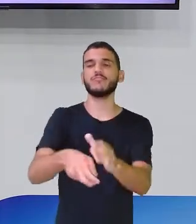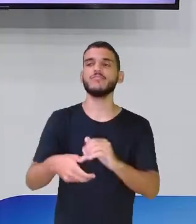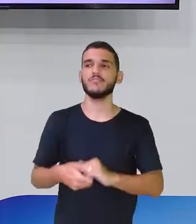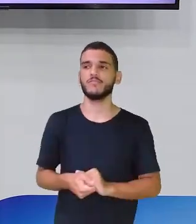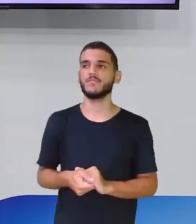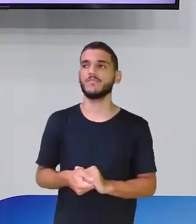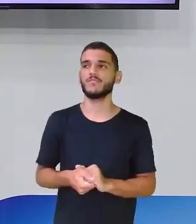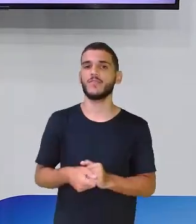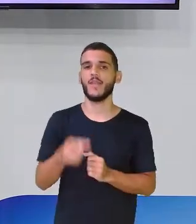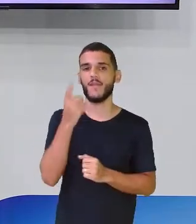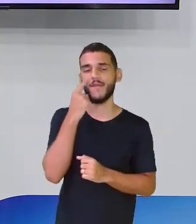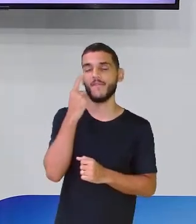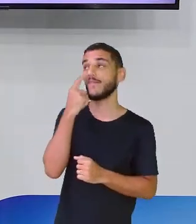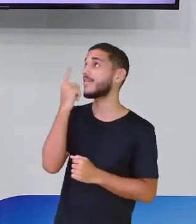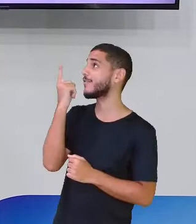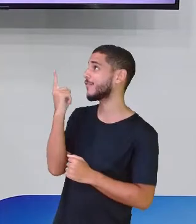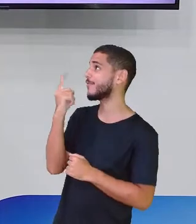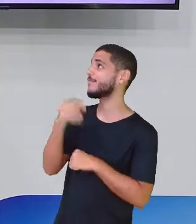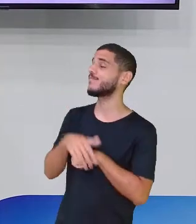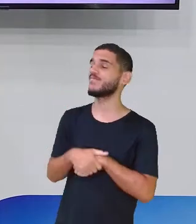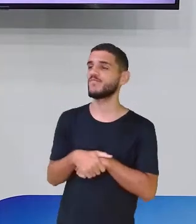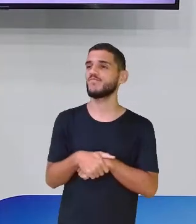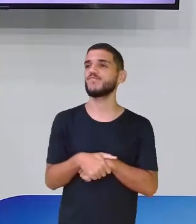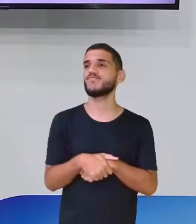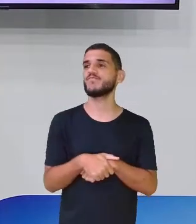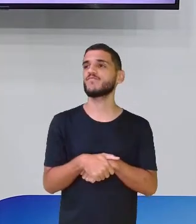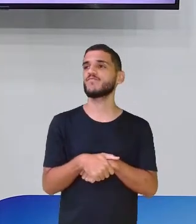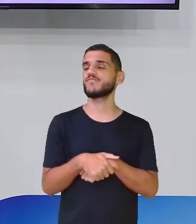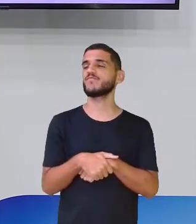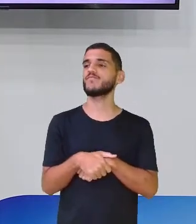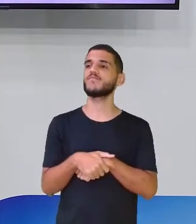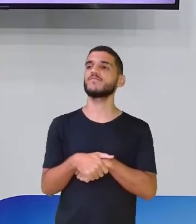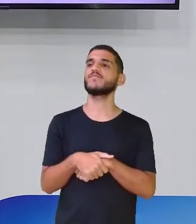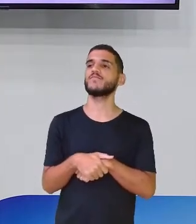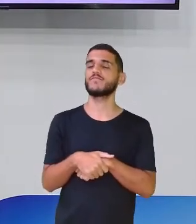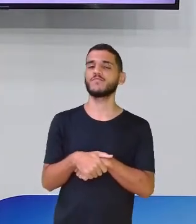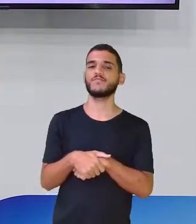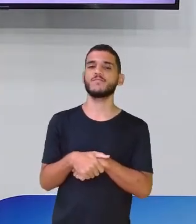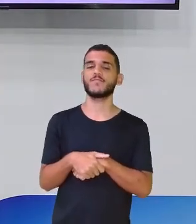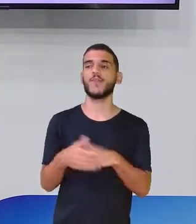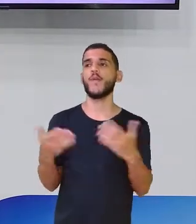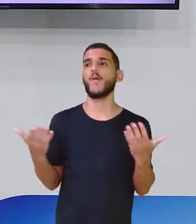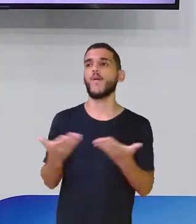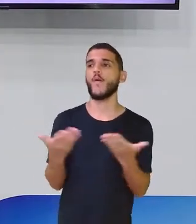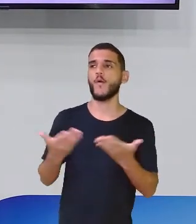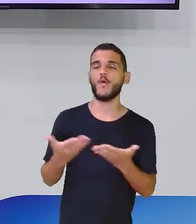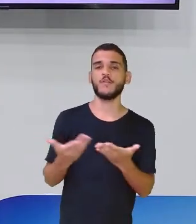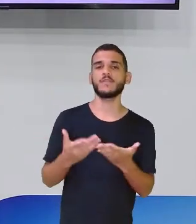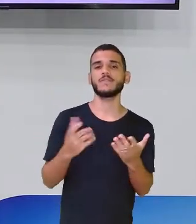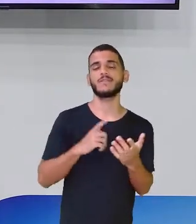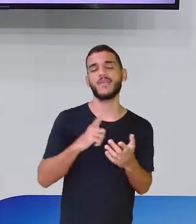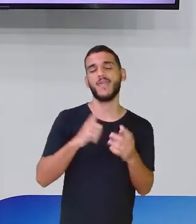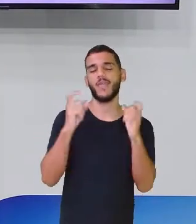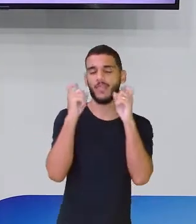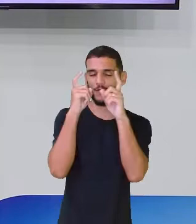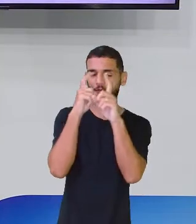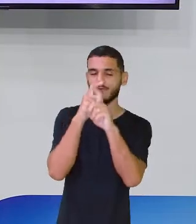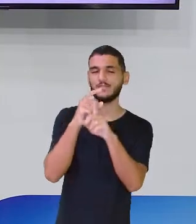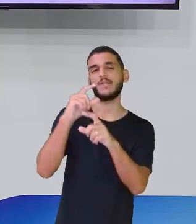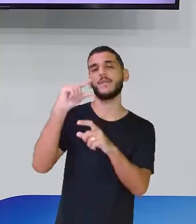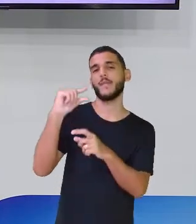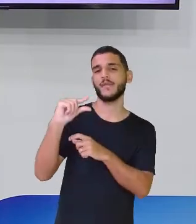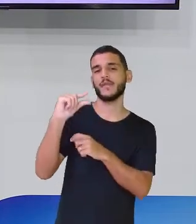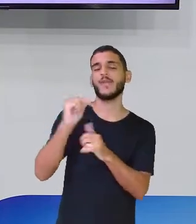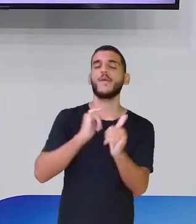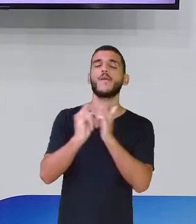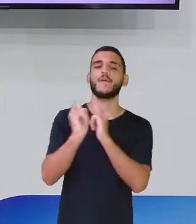vocês estão vendo o trem saindo da estação. Hoje a gente está com um pouquinho de dificuldade com a internet, pelo